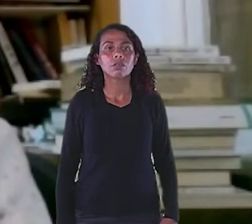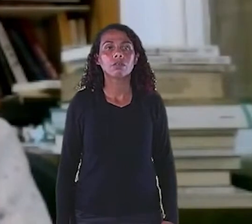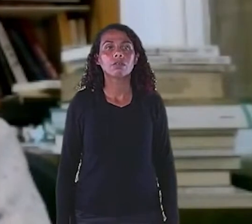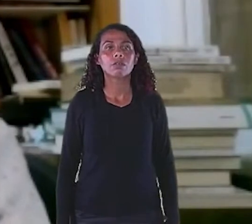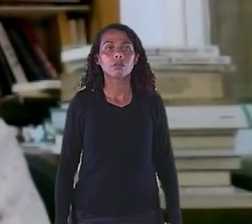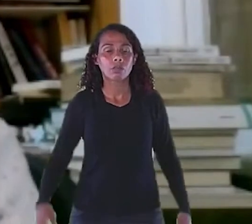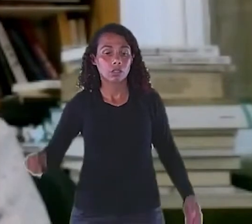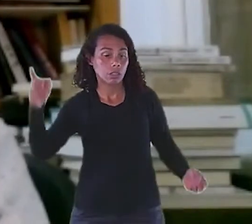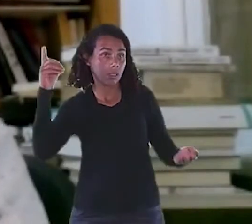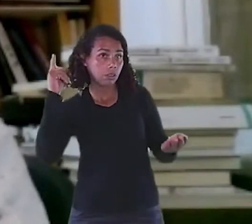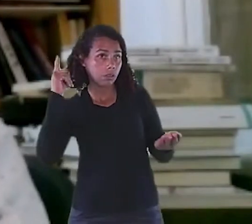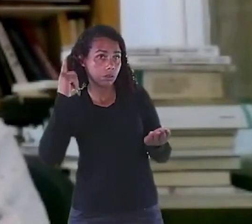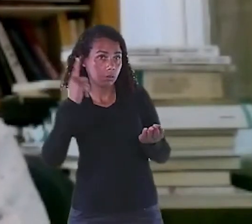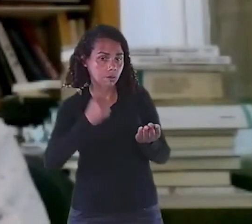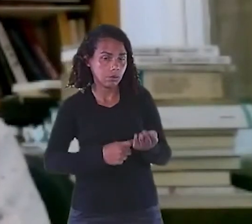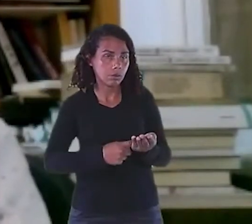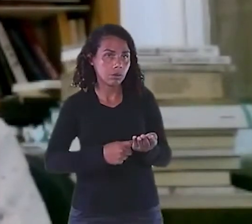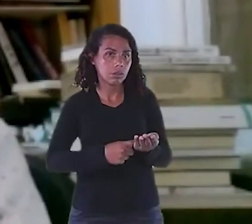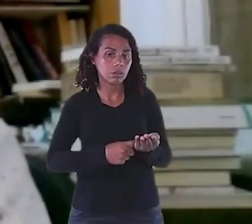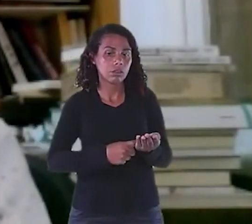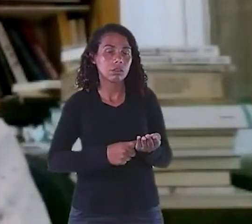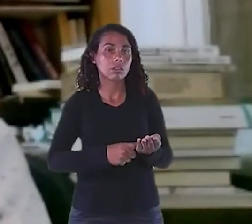uma série de entrevistas